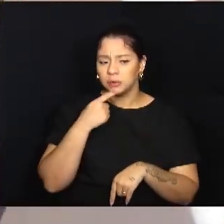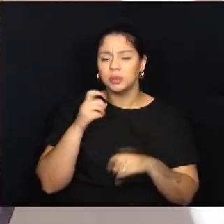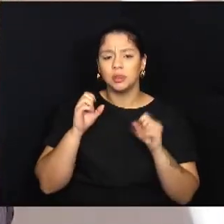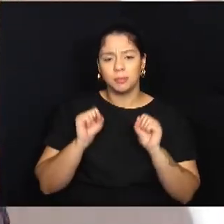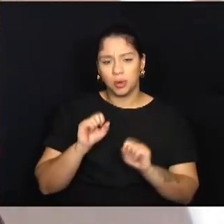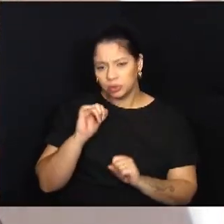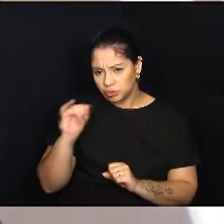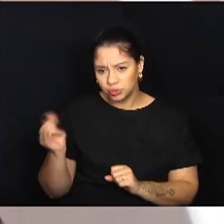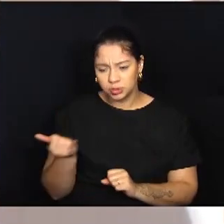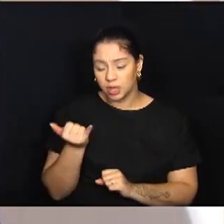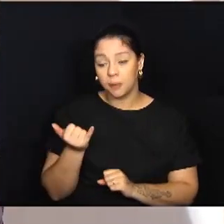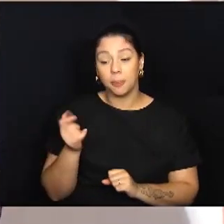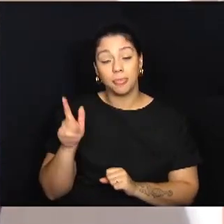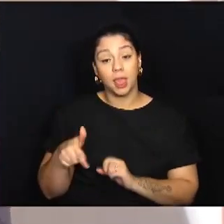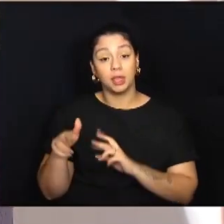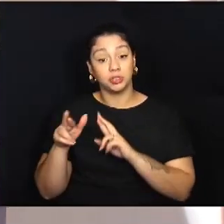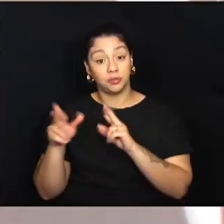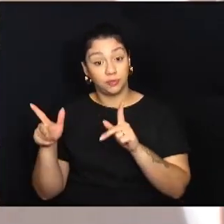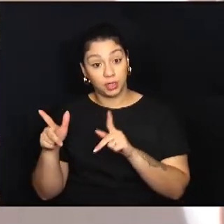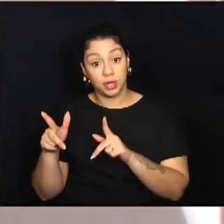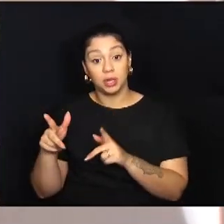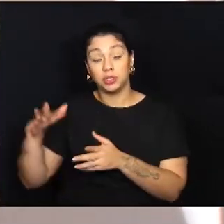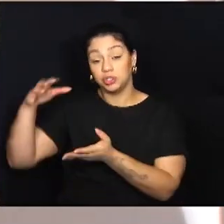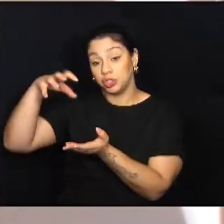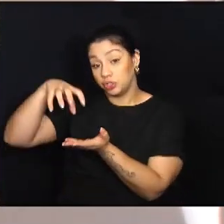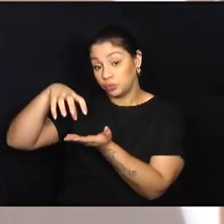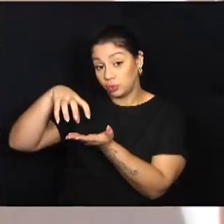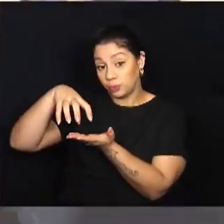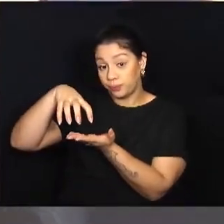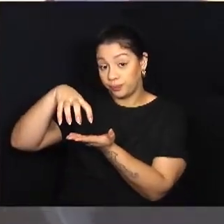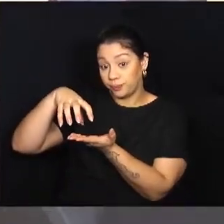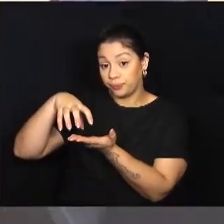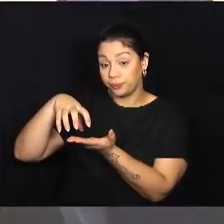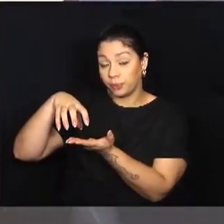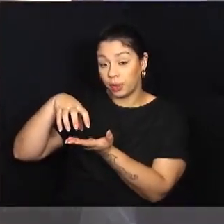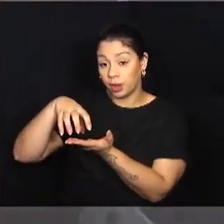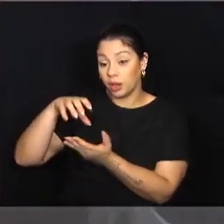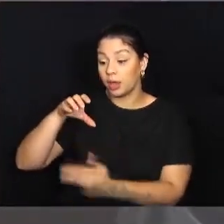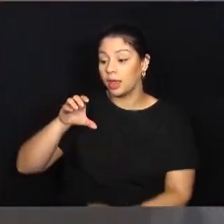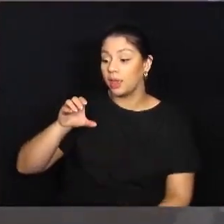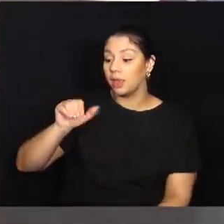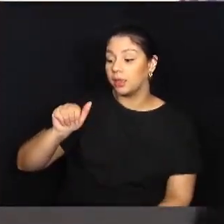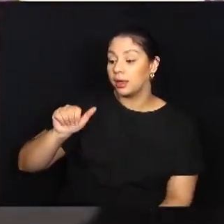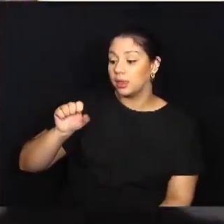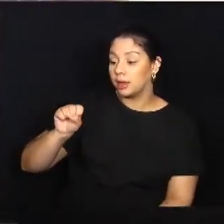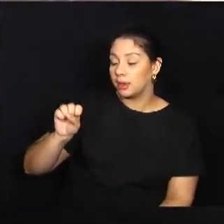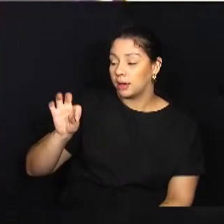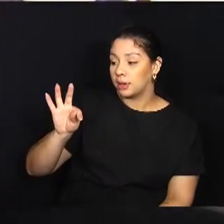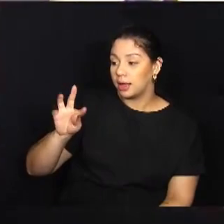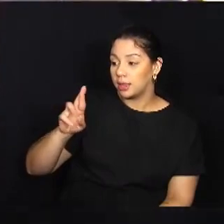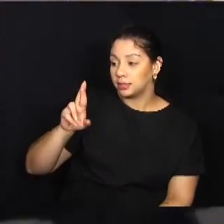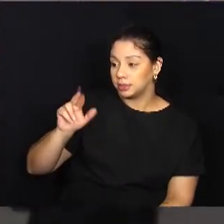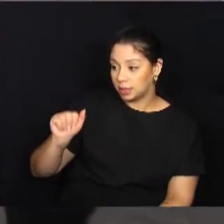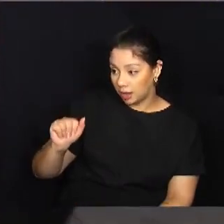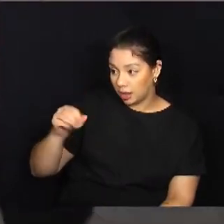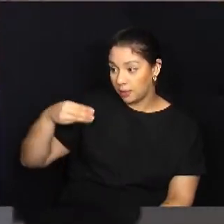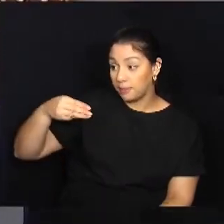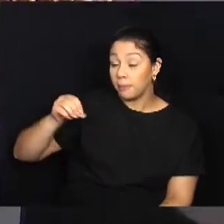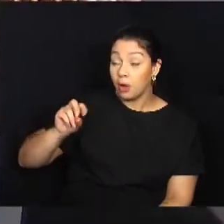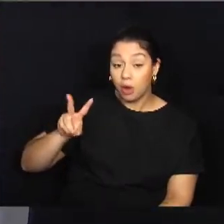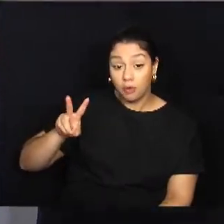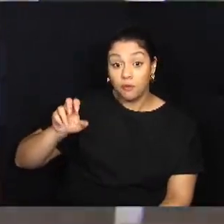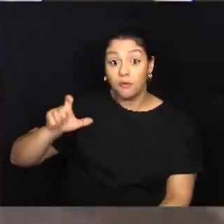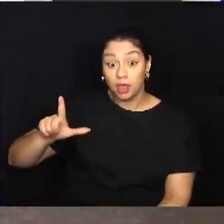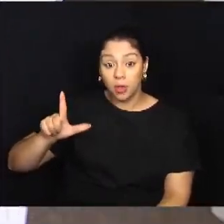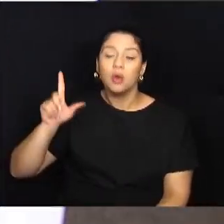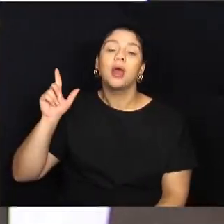serviço. Diferente do Castramóvel. O Castramóvel, sim, é regional, né? Tem um recorte regional. Os consultórios